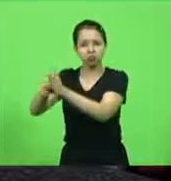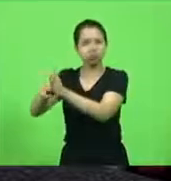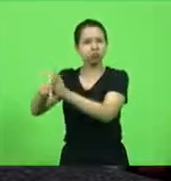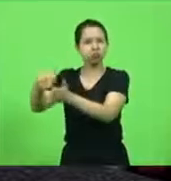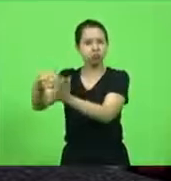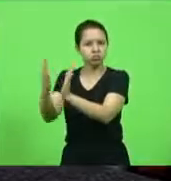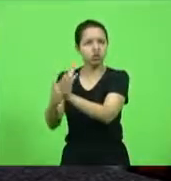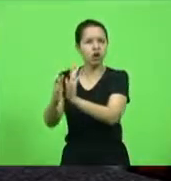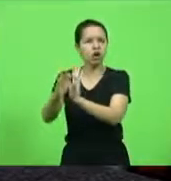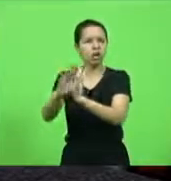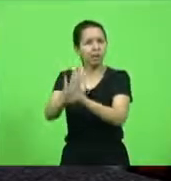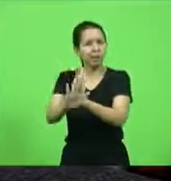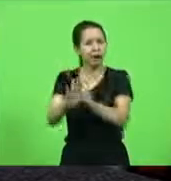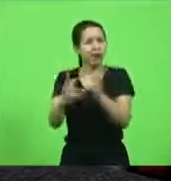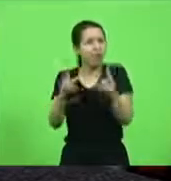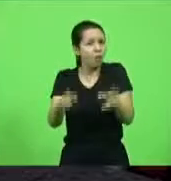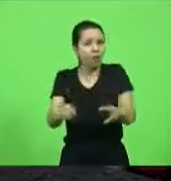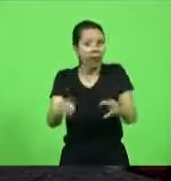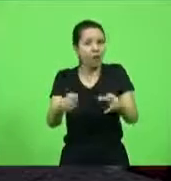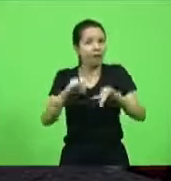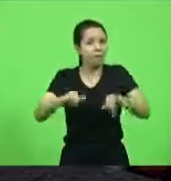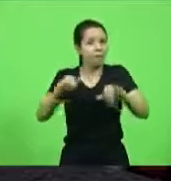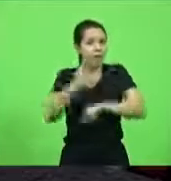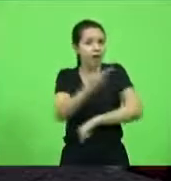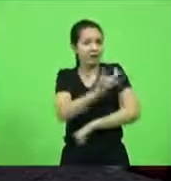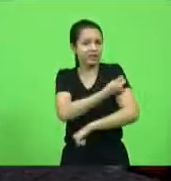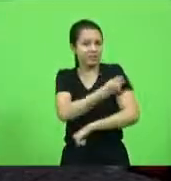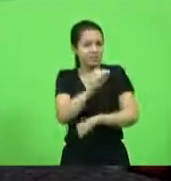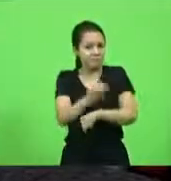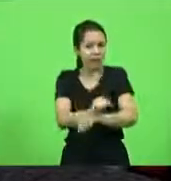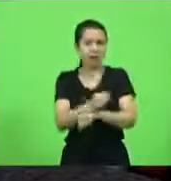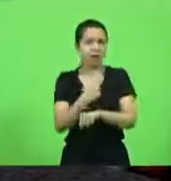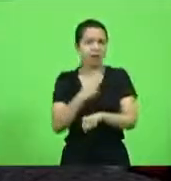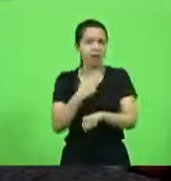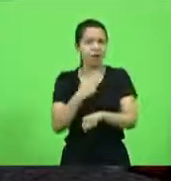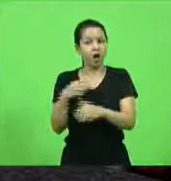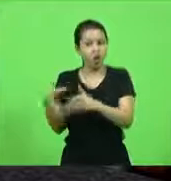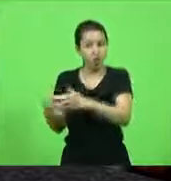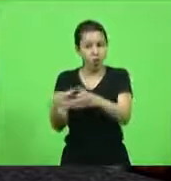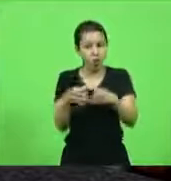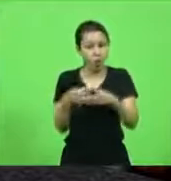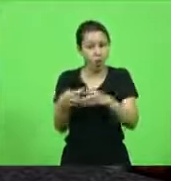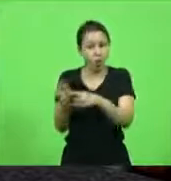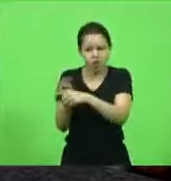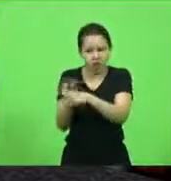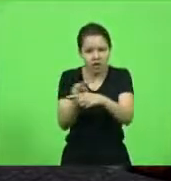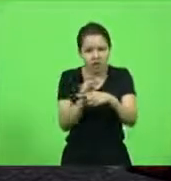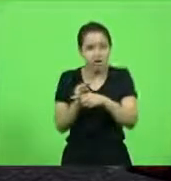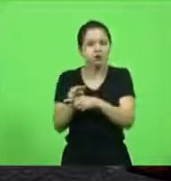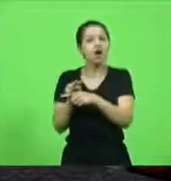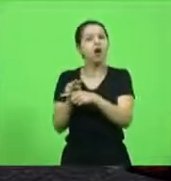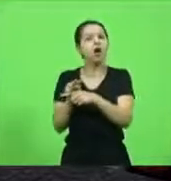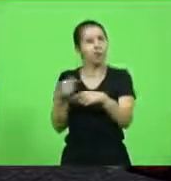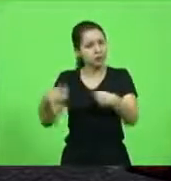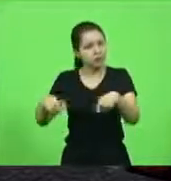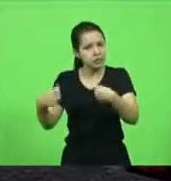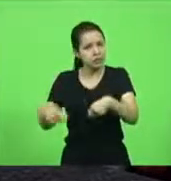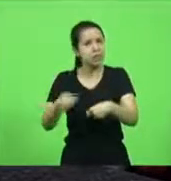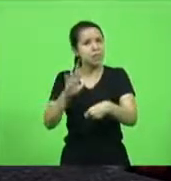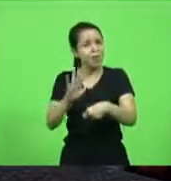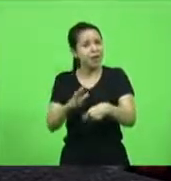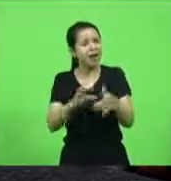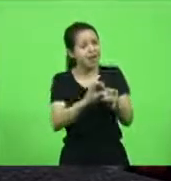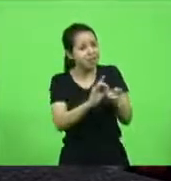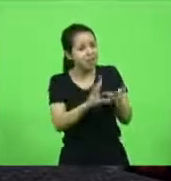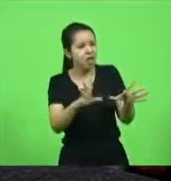que os órgãos de fiscalização façam o seu trabalho, sim, mas trabalhe nessa linha, deixa vacinar. E que